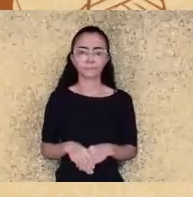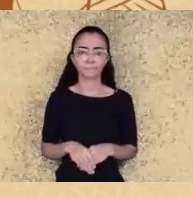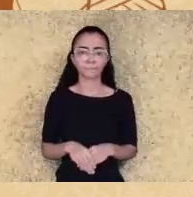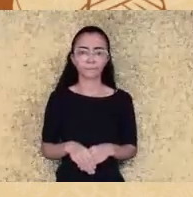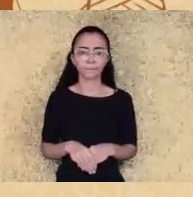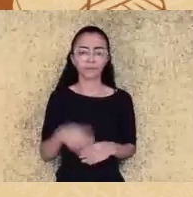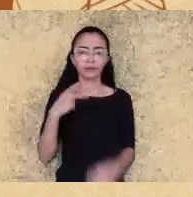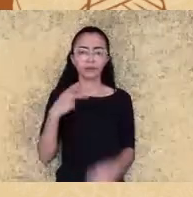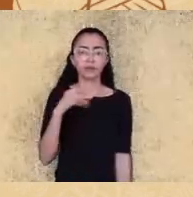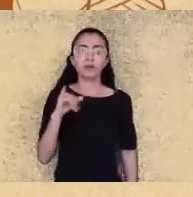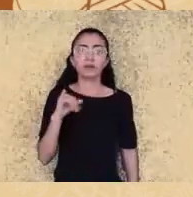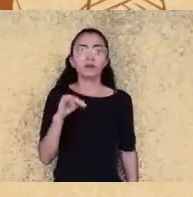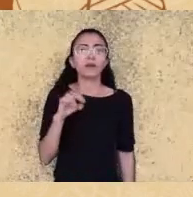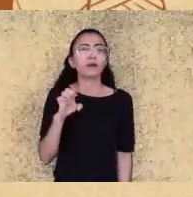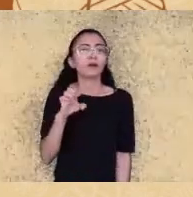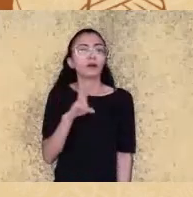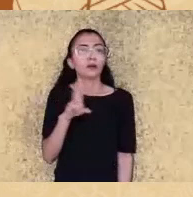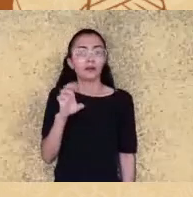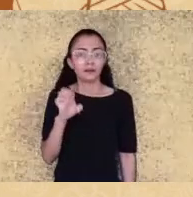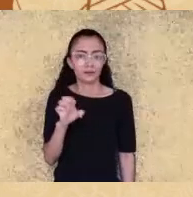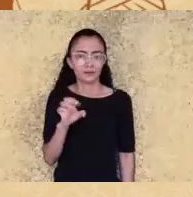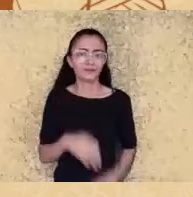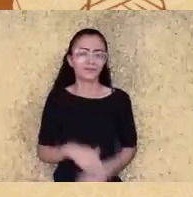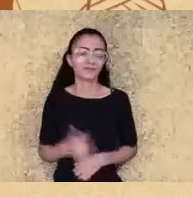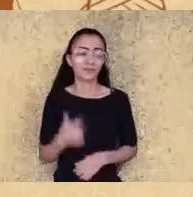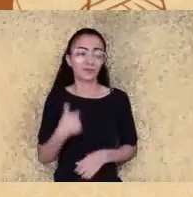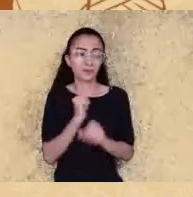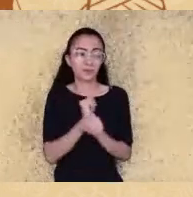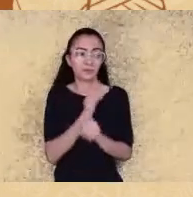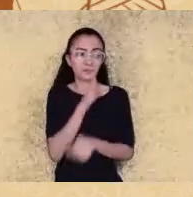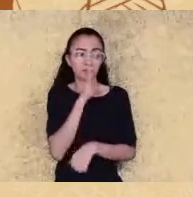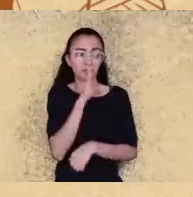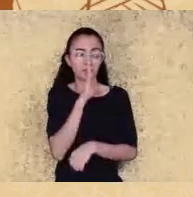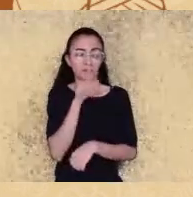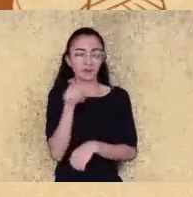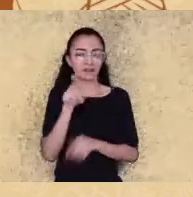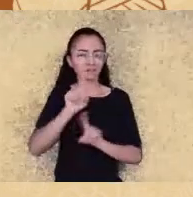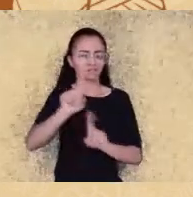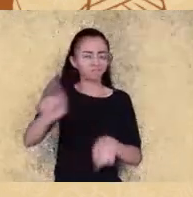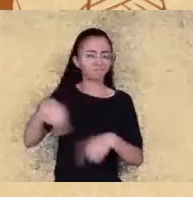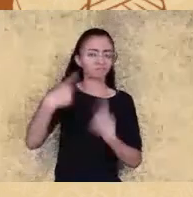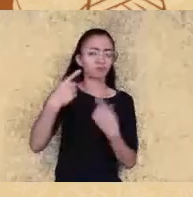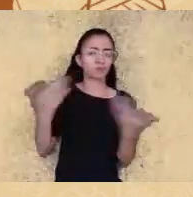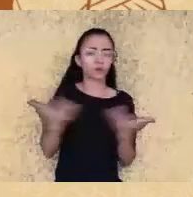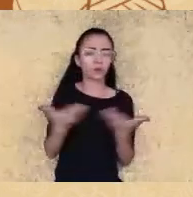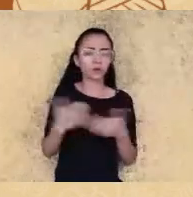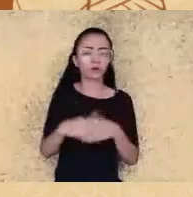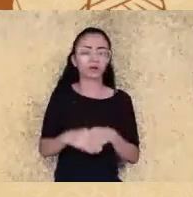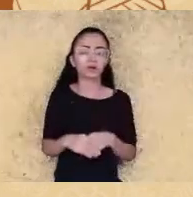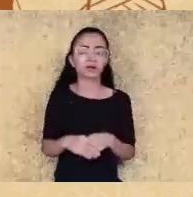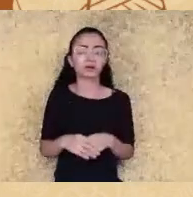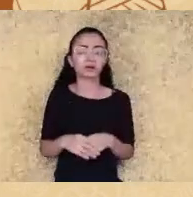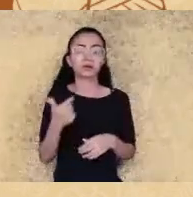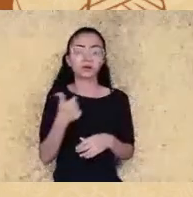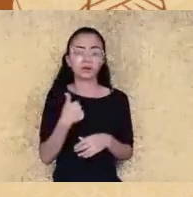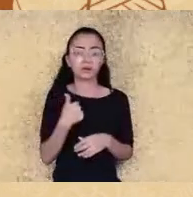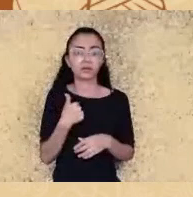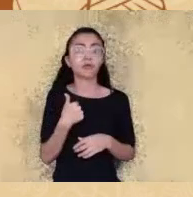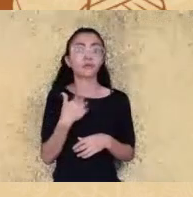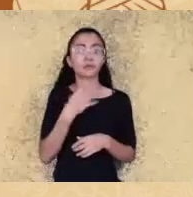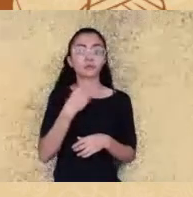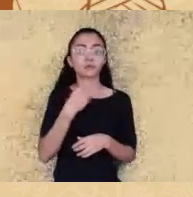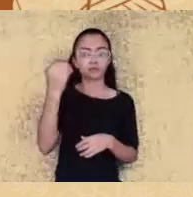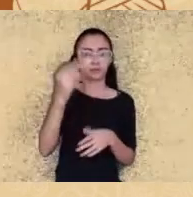Eu estava aqui quietinho, mas ela fez agora uma fala que me provocou bastante. Assim, eu ando viajando com um projeto de doutorado para pensar uma